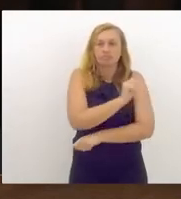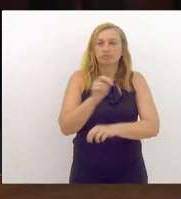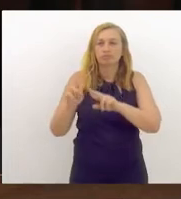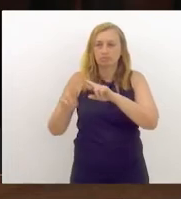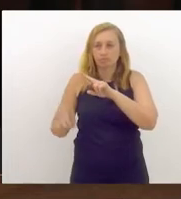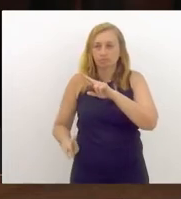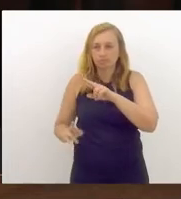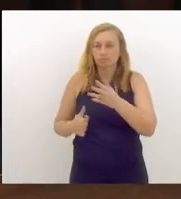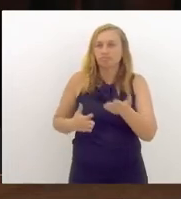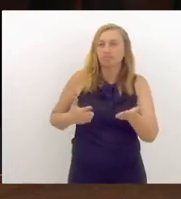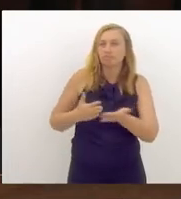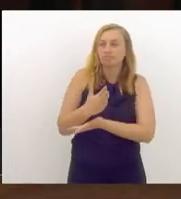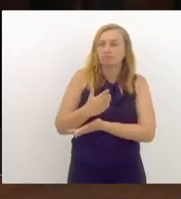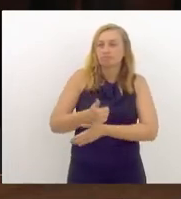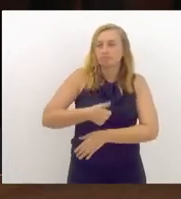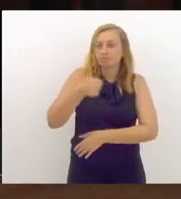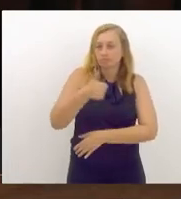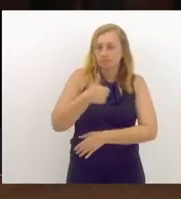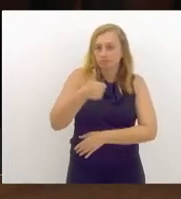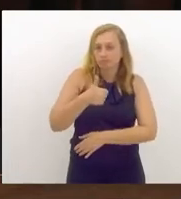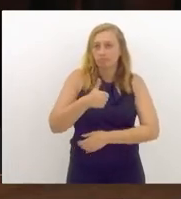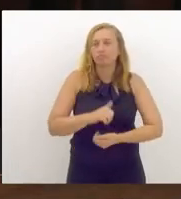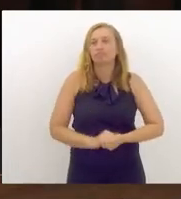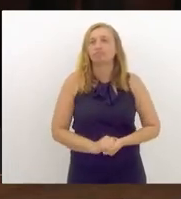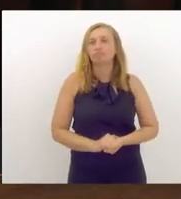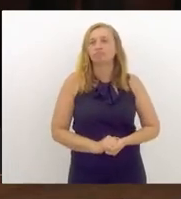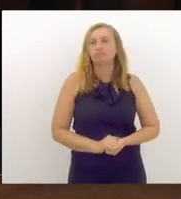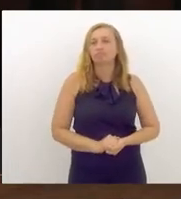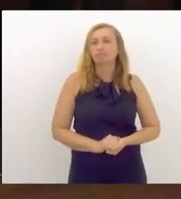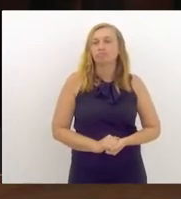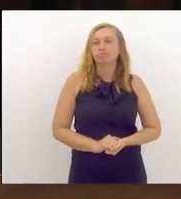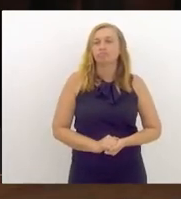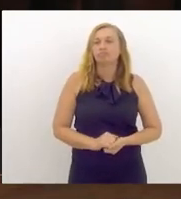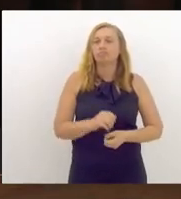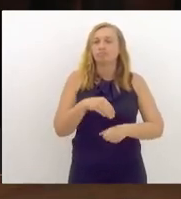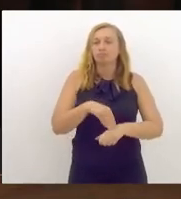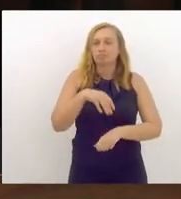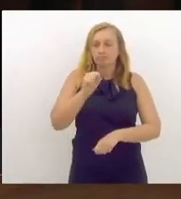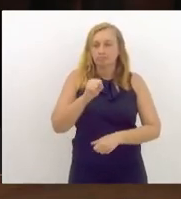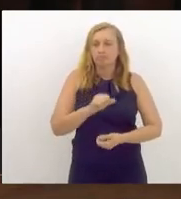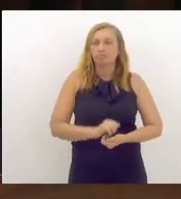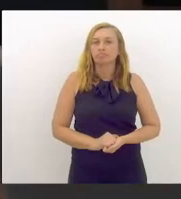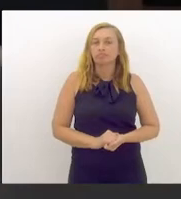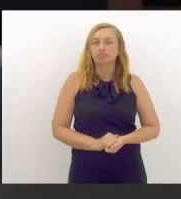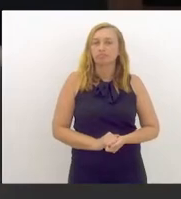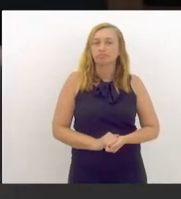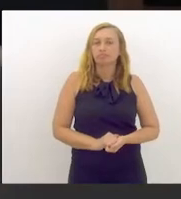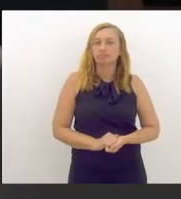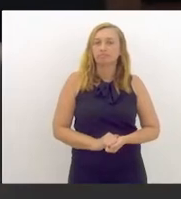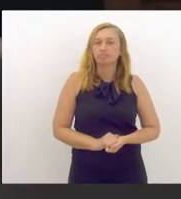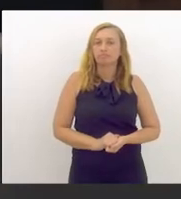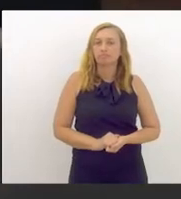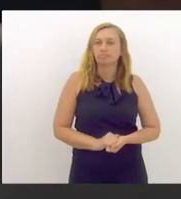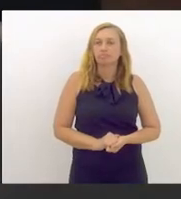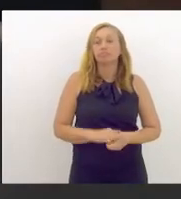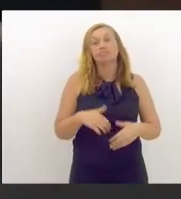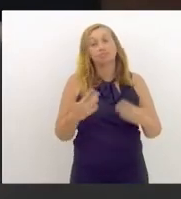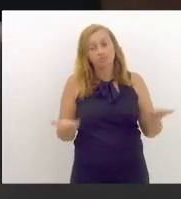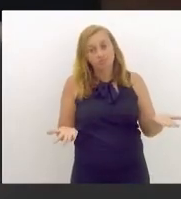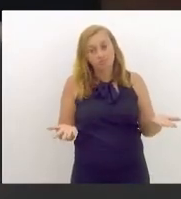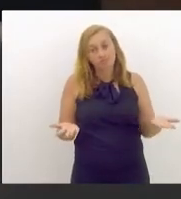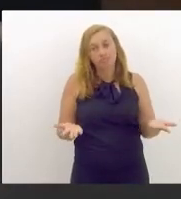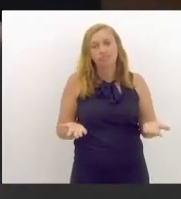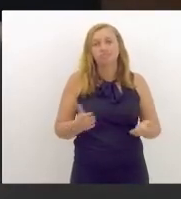passou em primeiro lugar na Unicamp para mestrado que então acho que